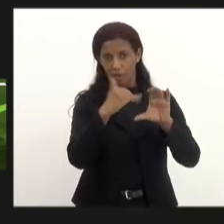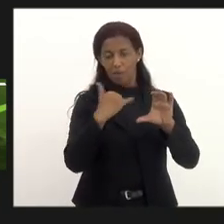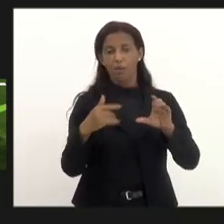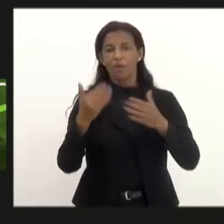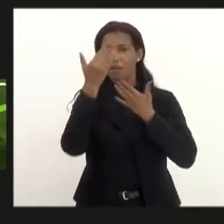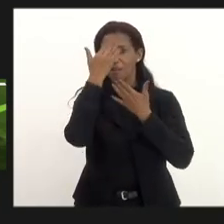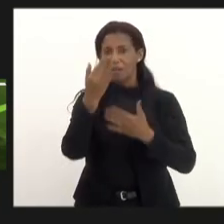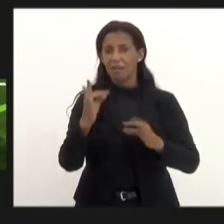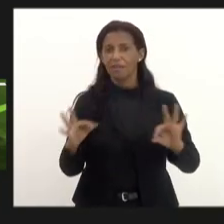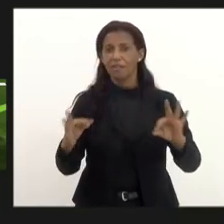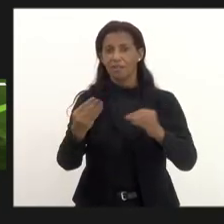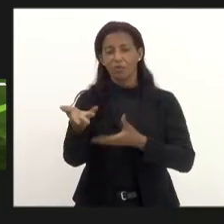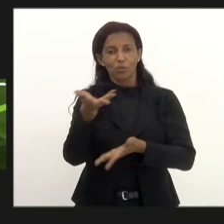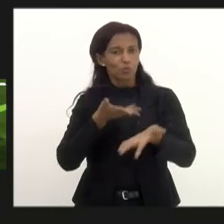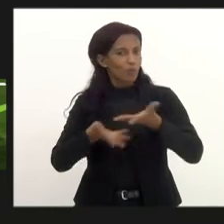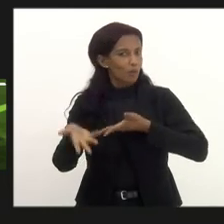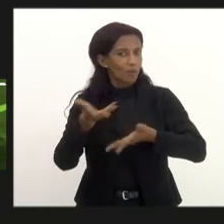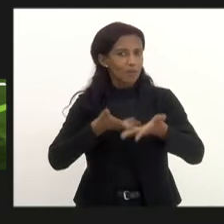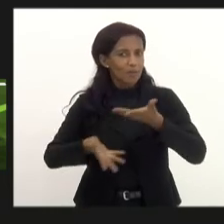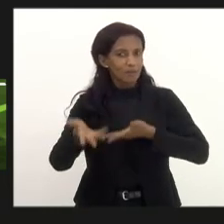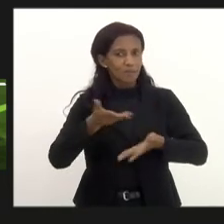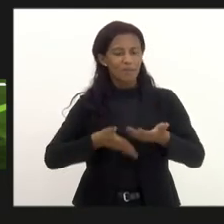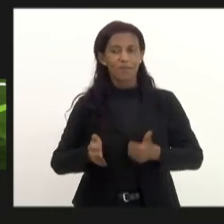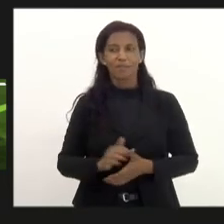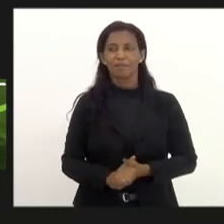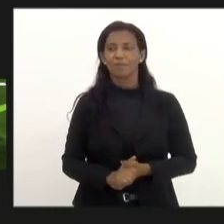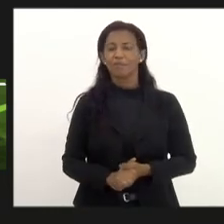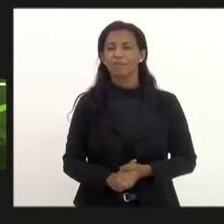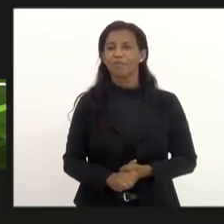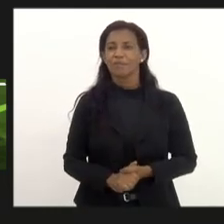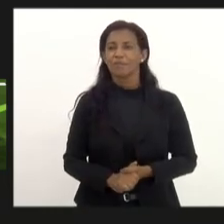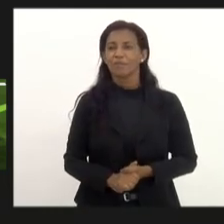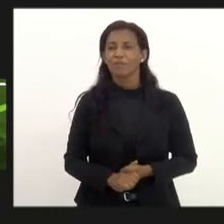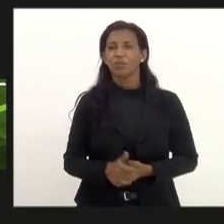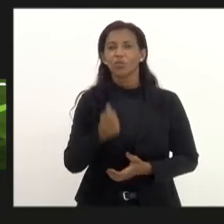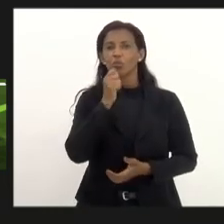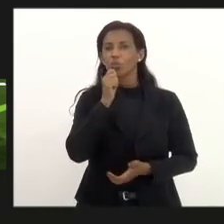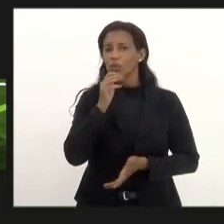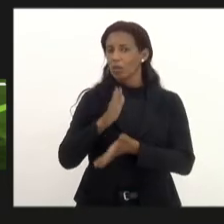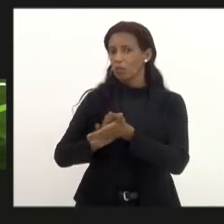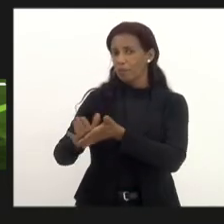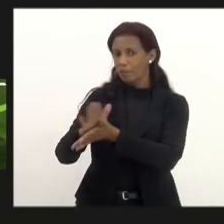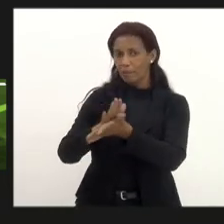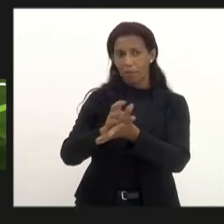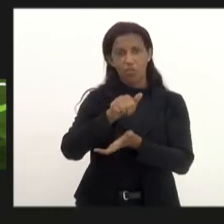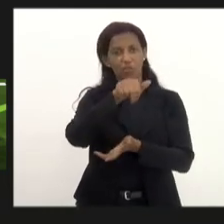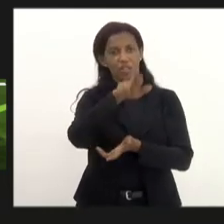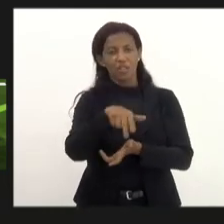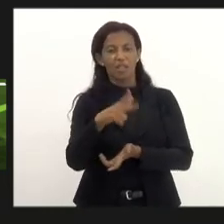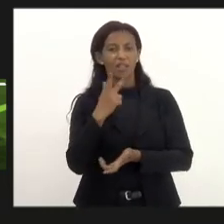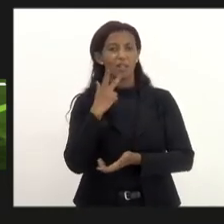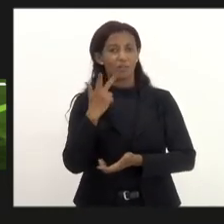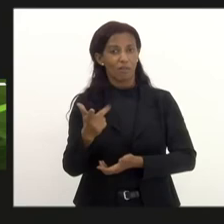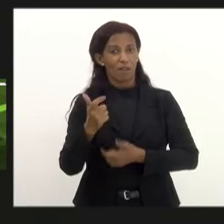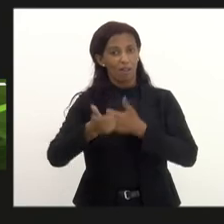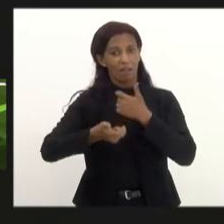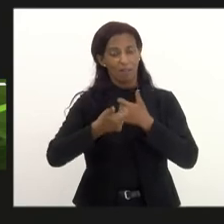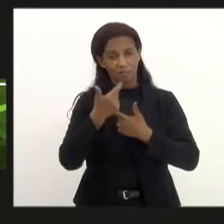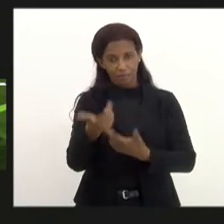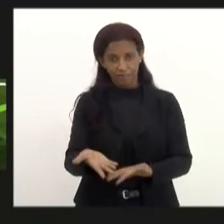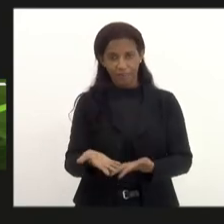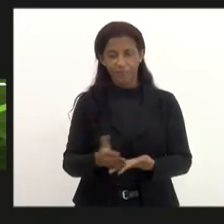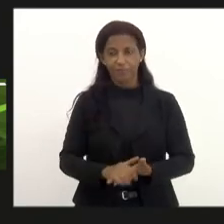agradeço a todos pela participação. Eu, não havendo mais quem queira usar da